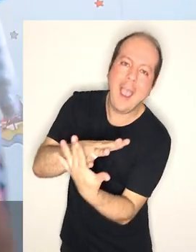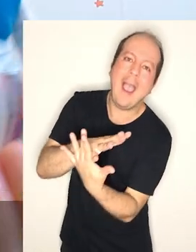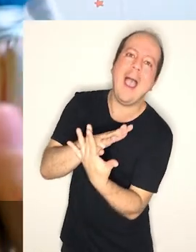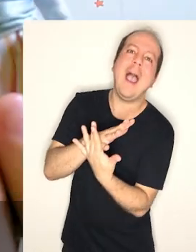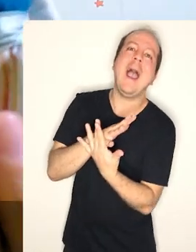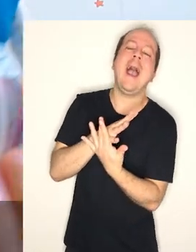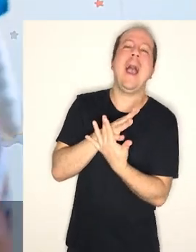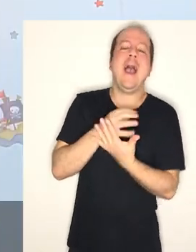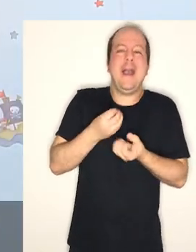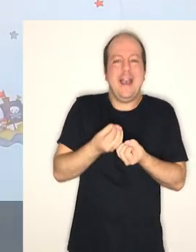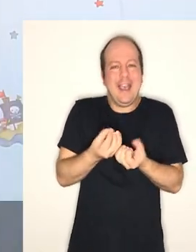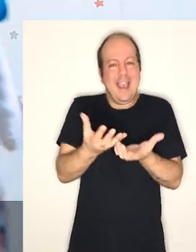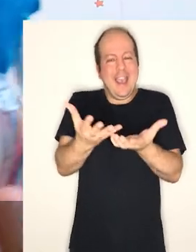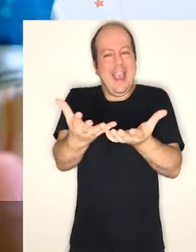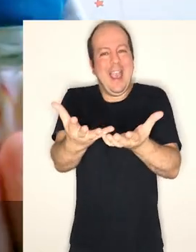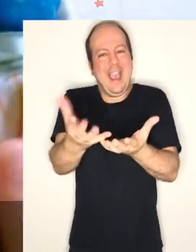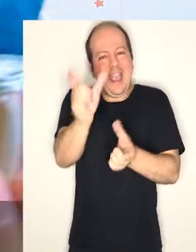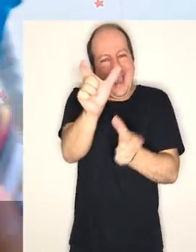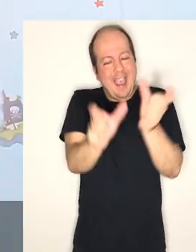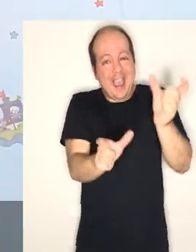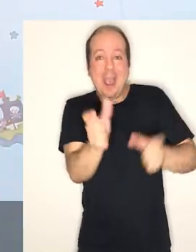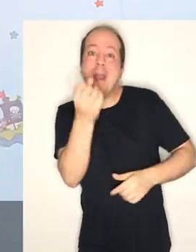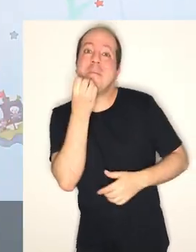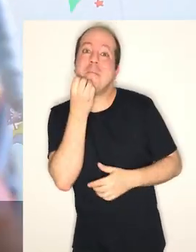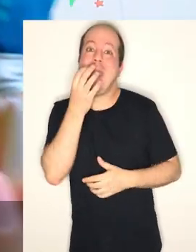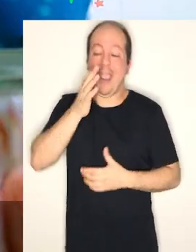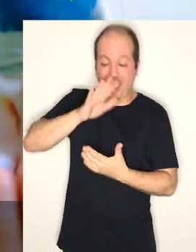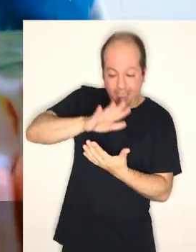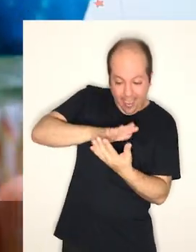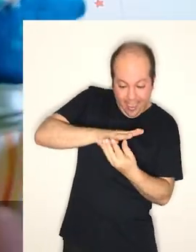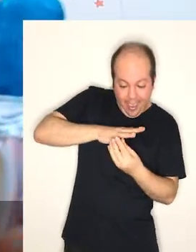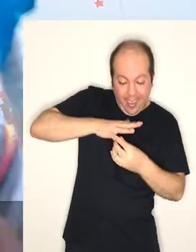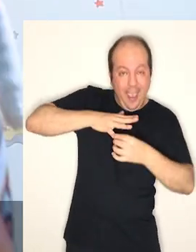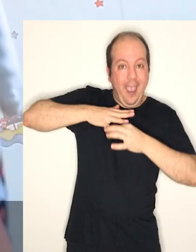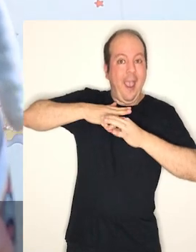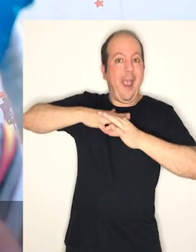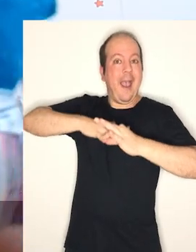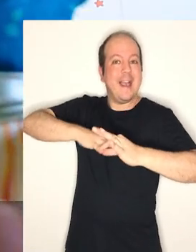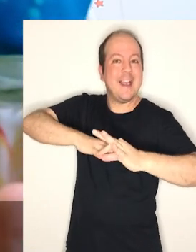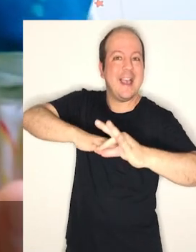encarnada que eu te dei, meu bem, da ponta